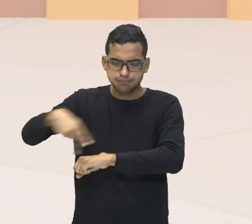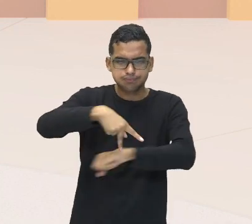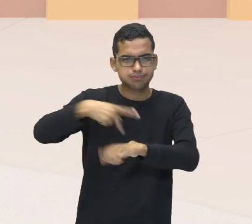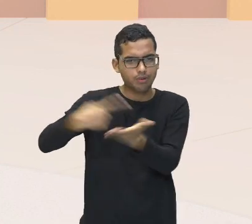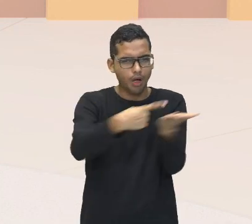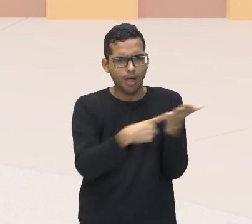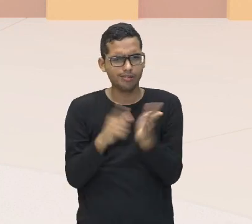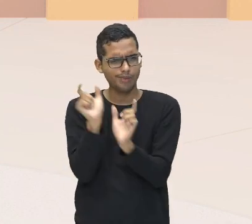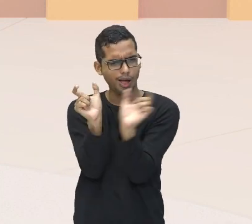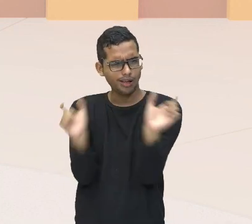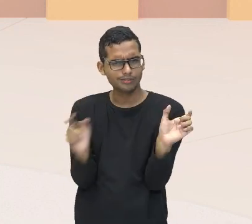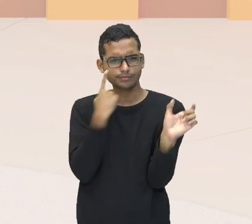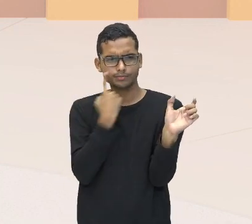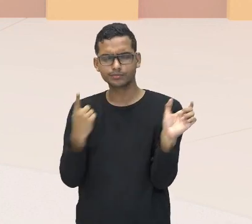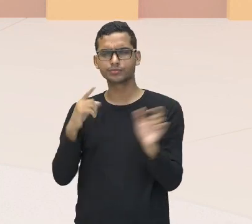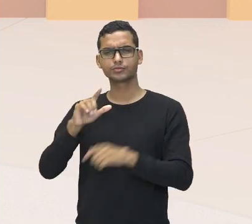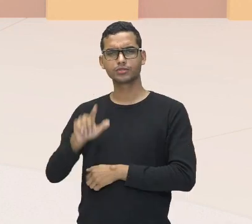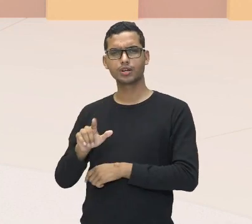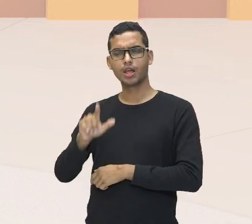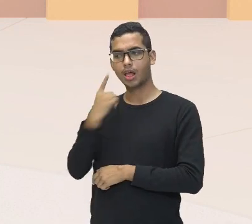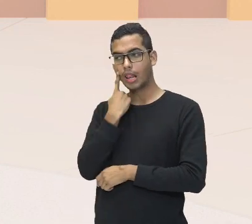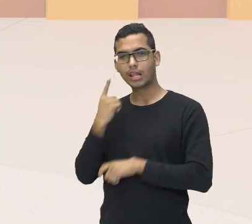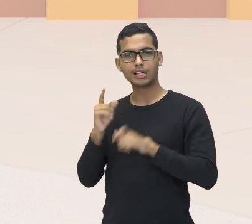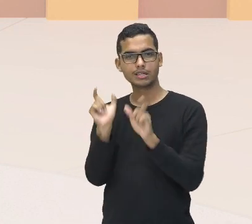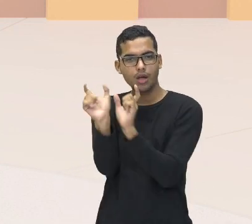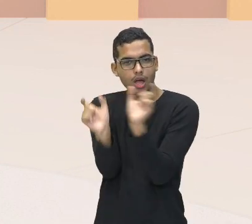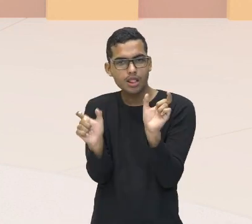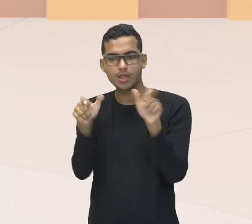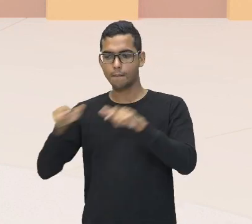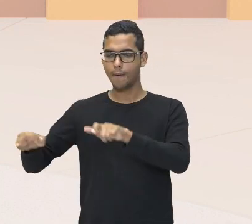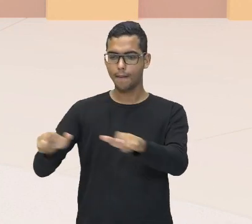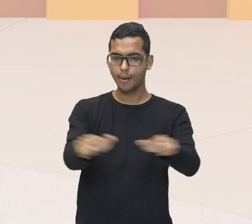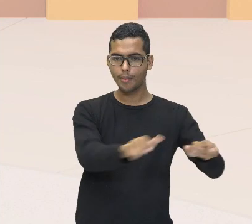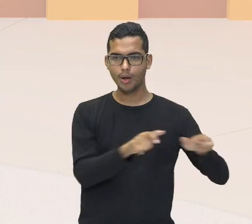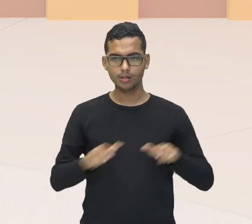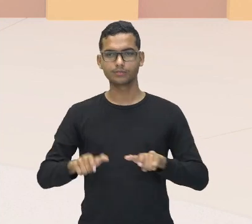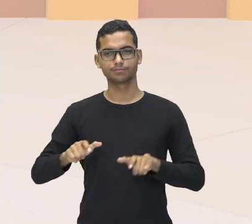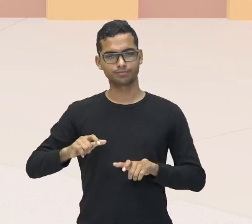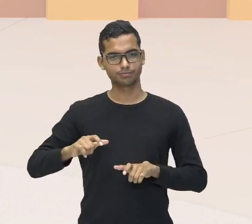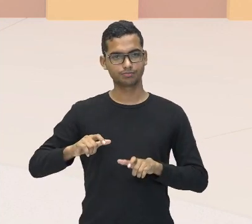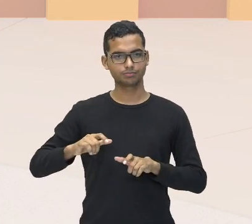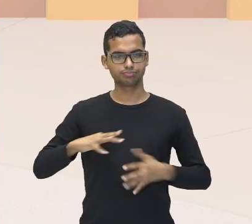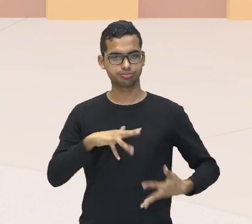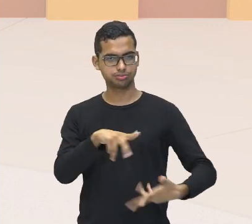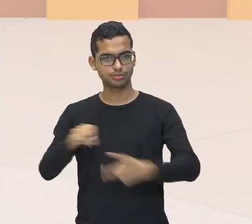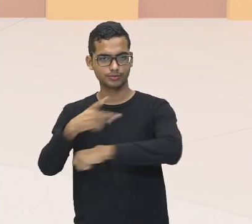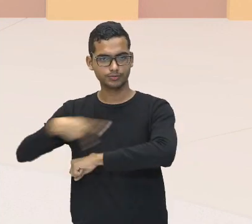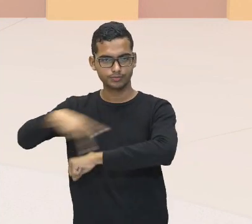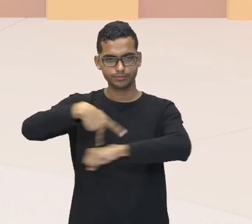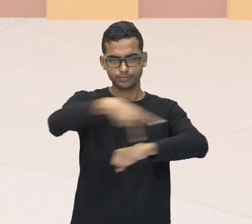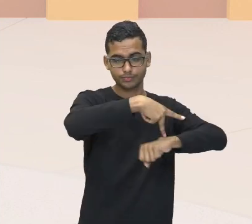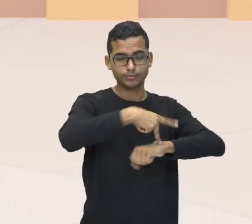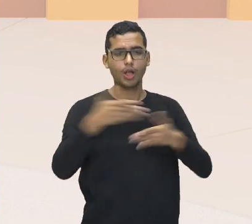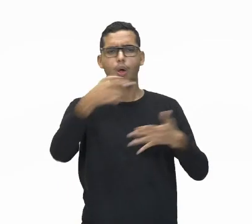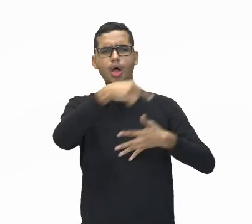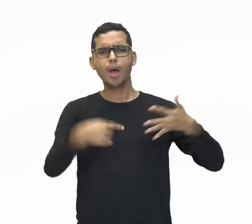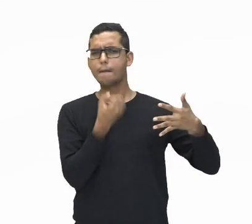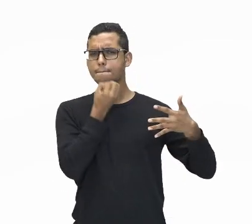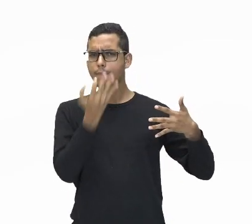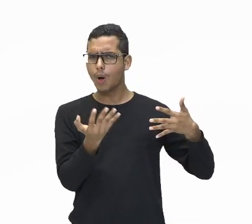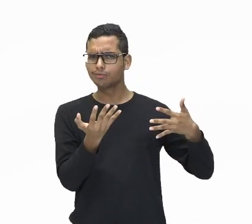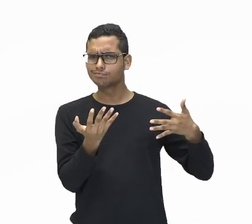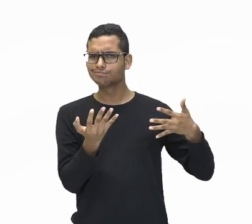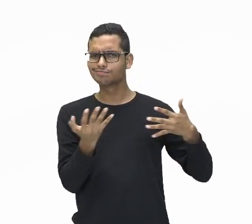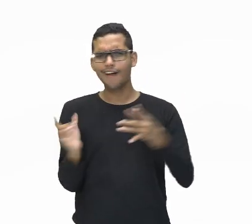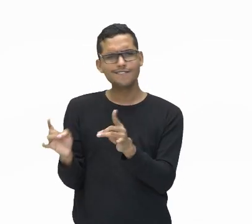assim, abrangentes, né, em termos de território internacional. Quais seriam os benefícios, né, do